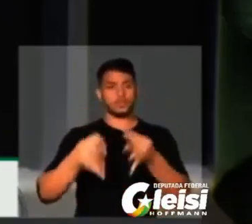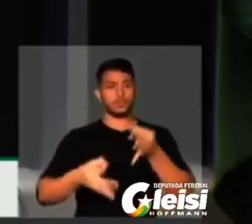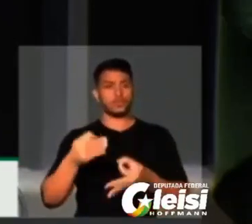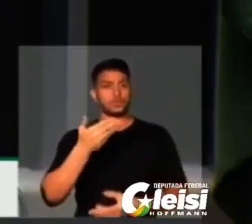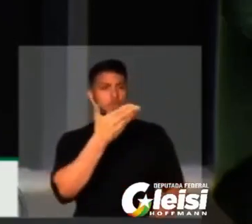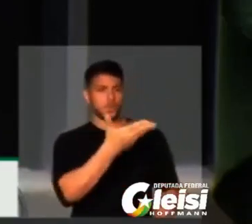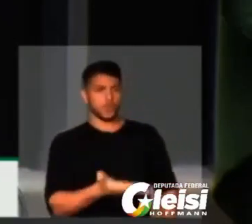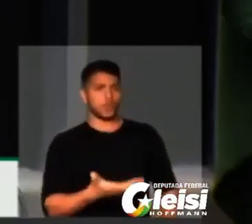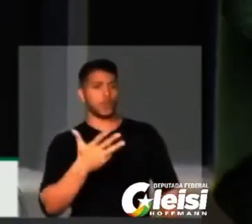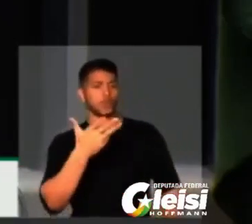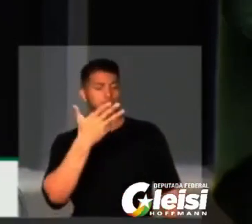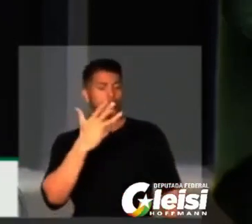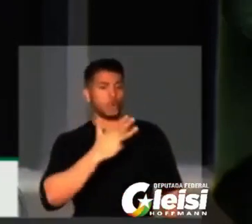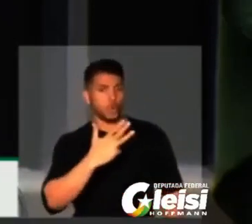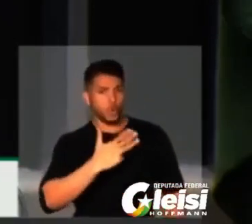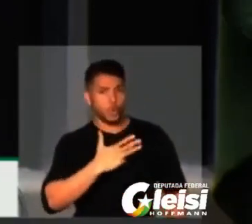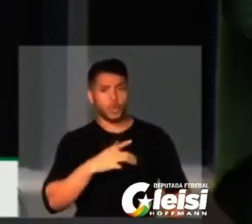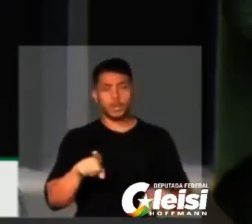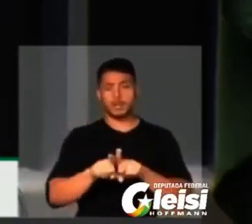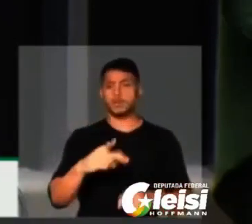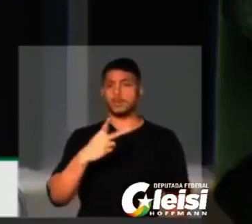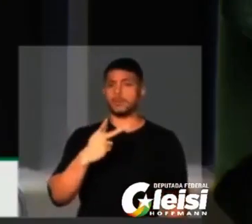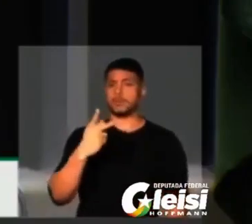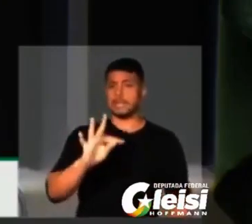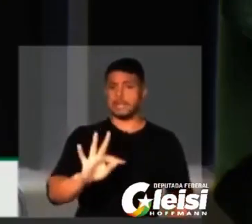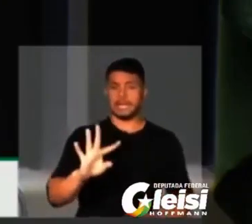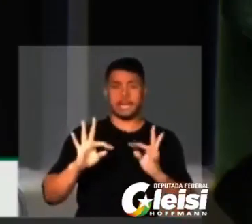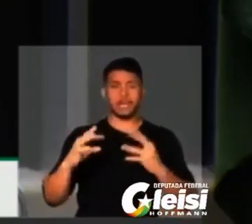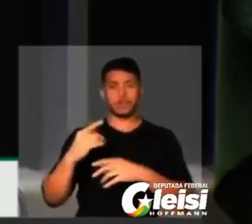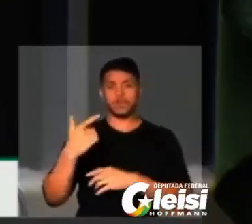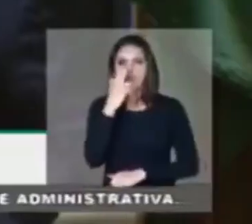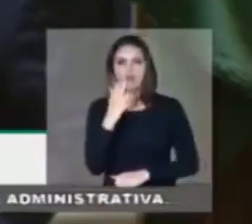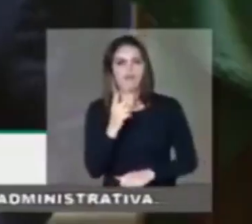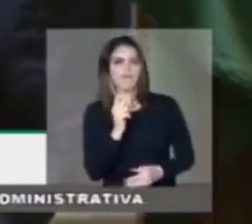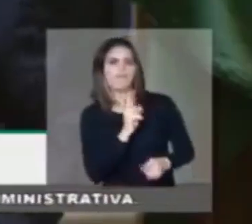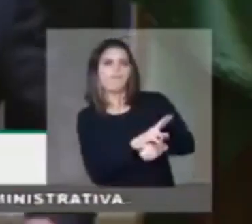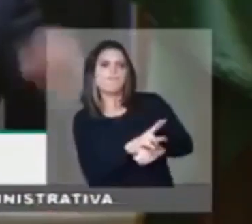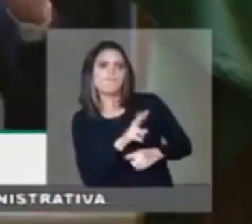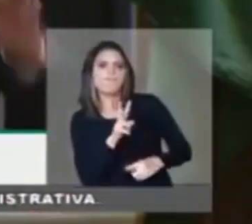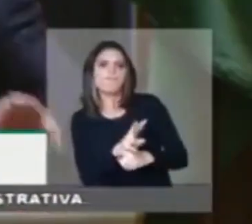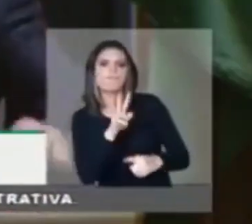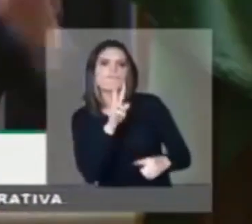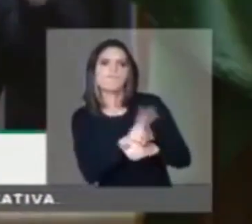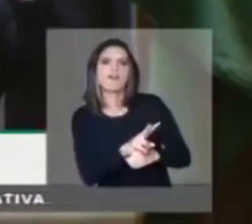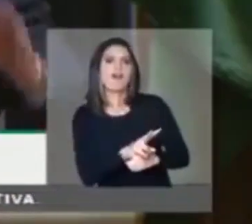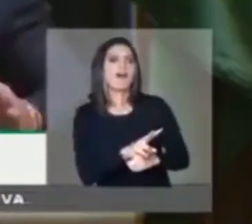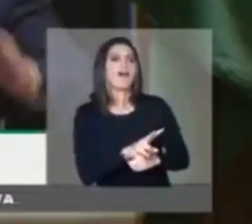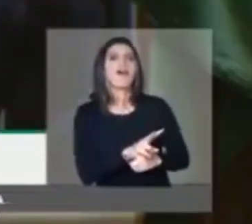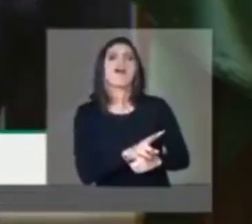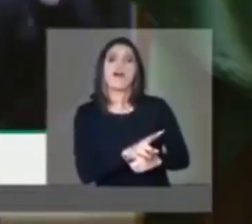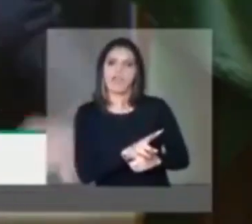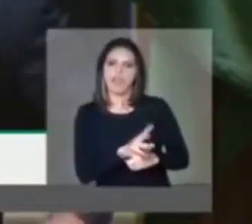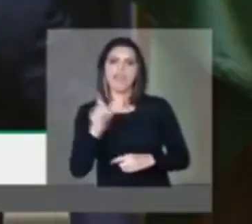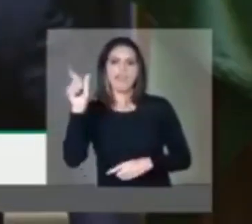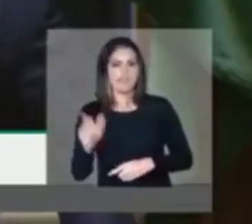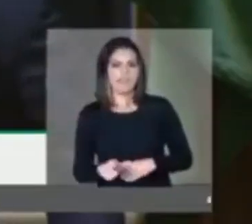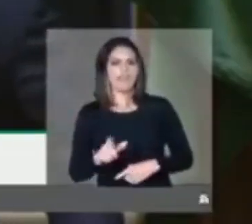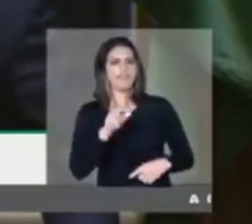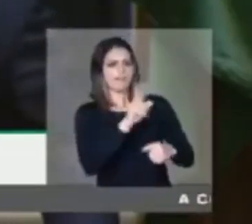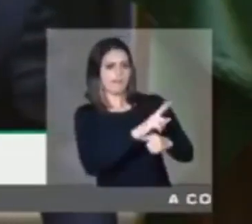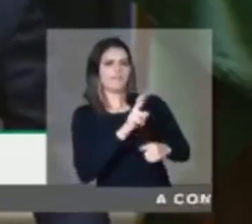presidente Lula, com o Partido dos Trabalhadores e com todos os que foram injustiçados. Sérgio Moro é um jagunço de